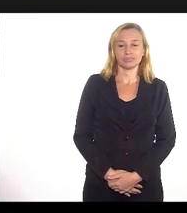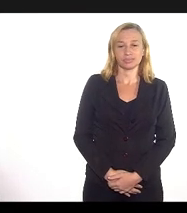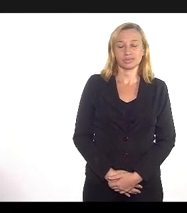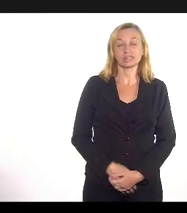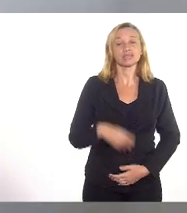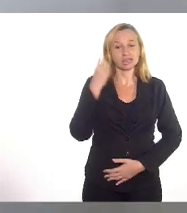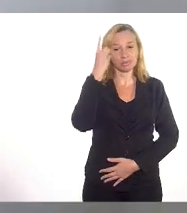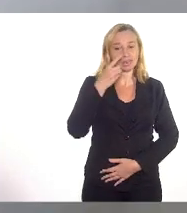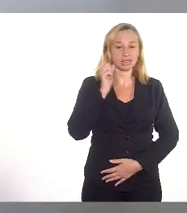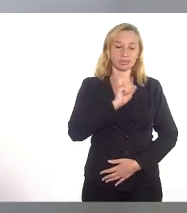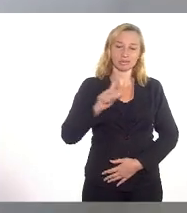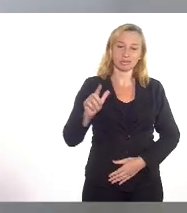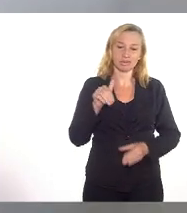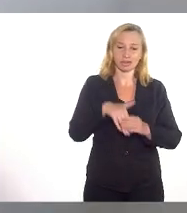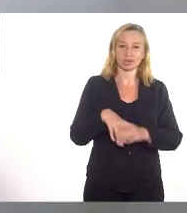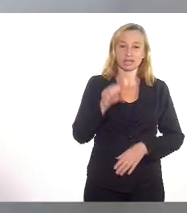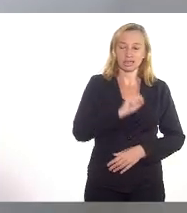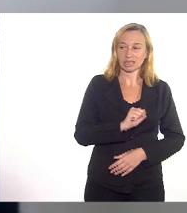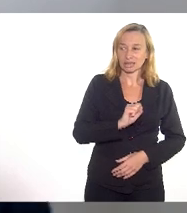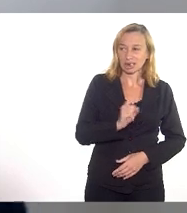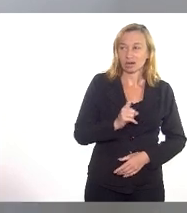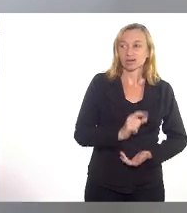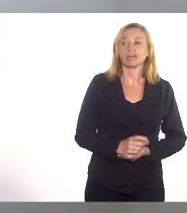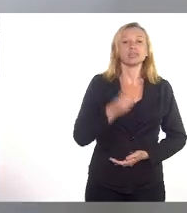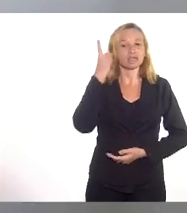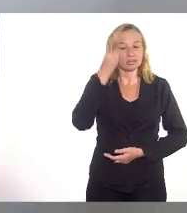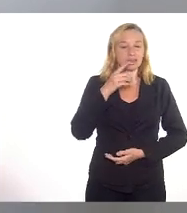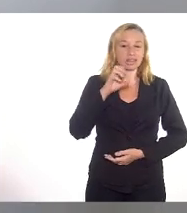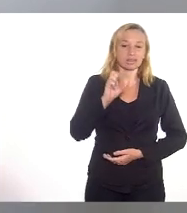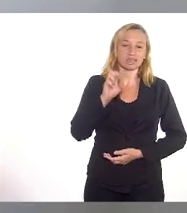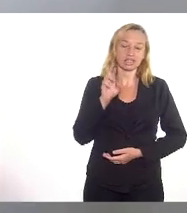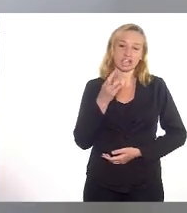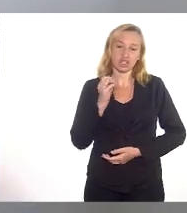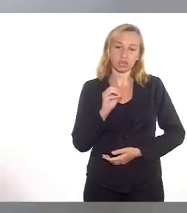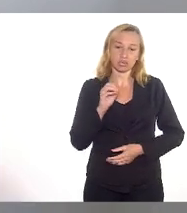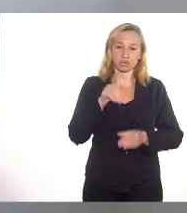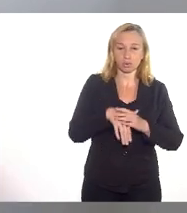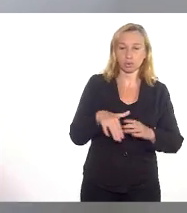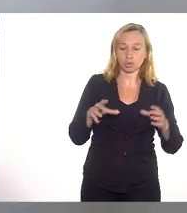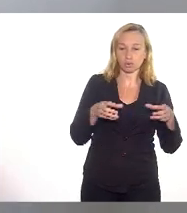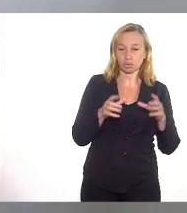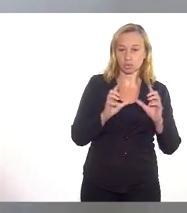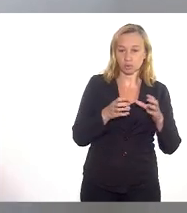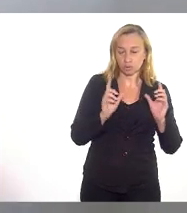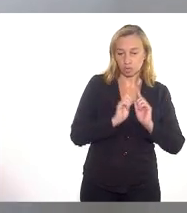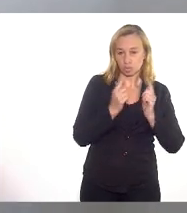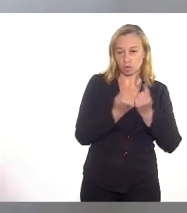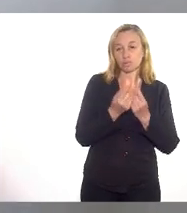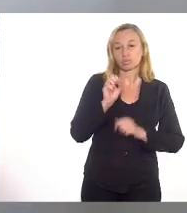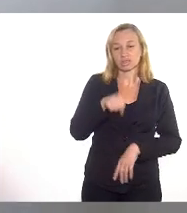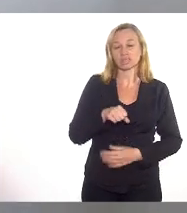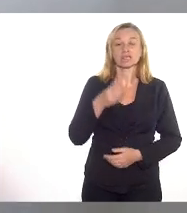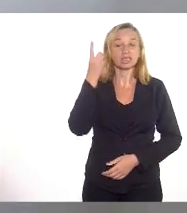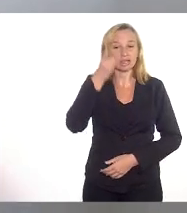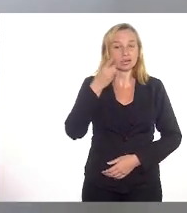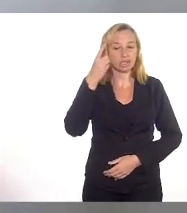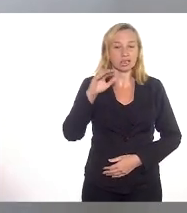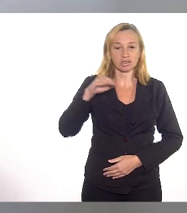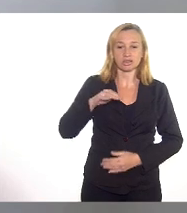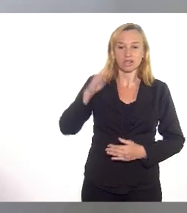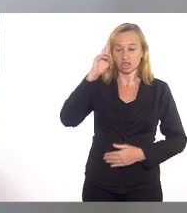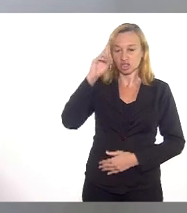Deputado Samuel Malafaia votou não. Deputado Sérgio Fernandes votou no grupo sim. Deputado